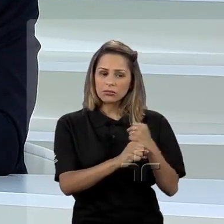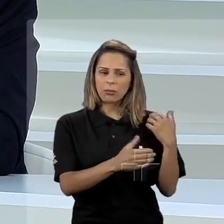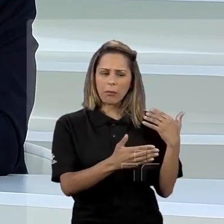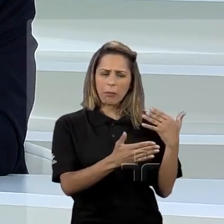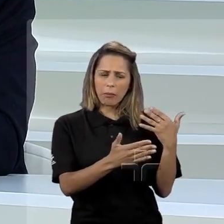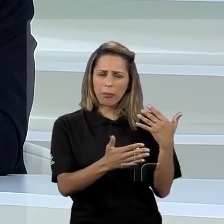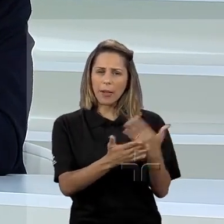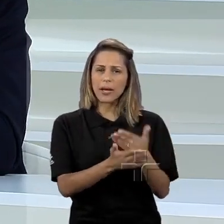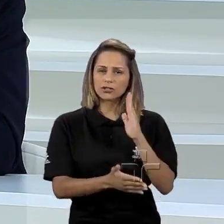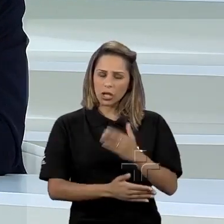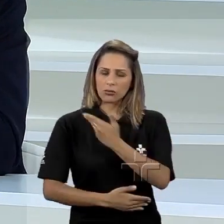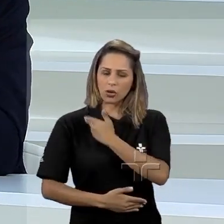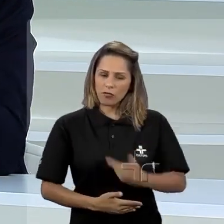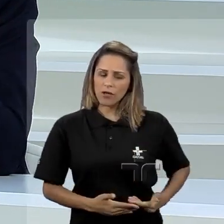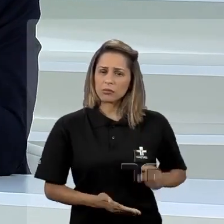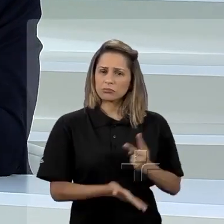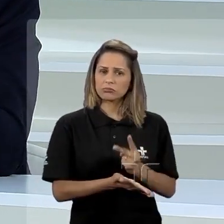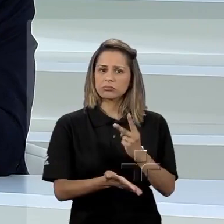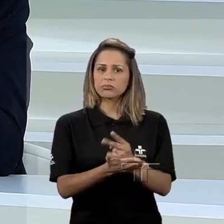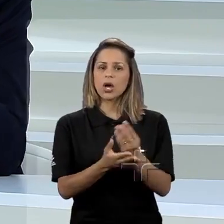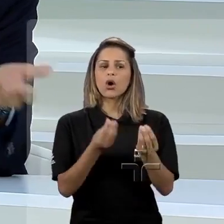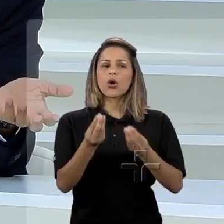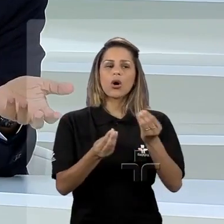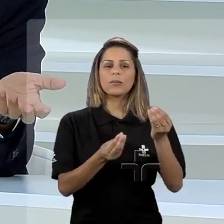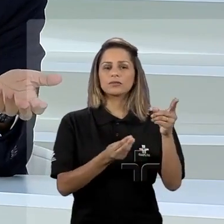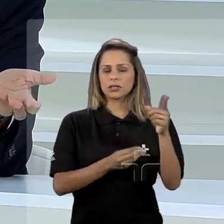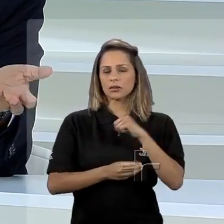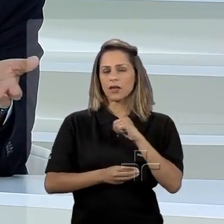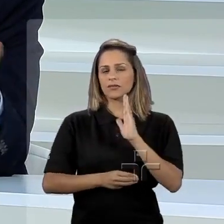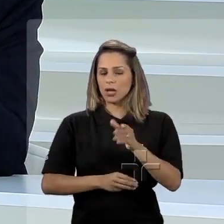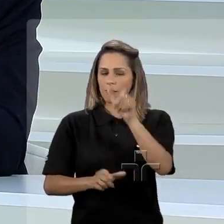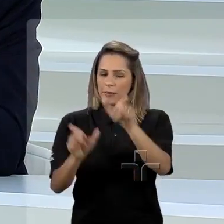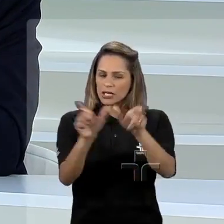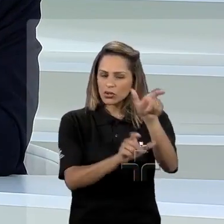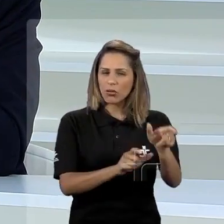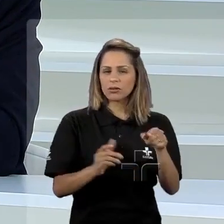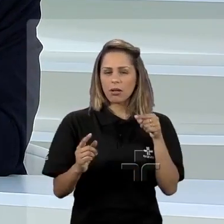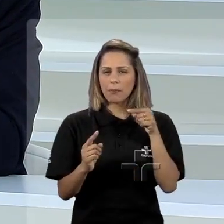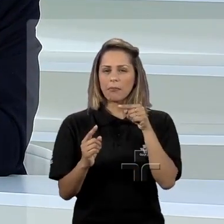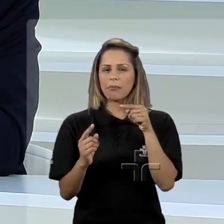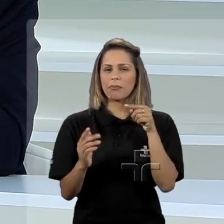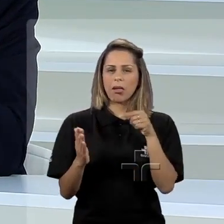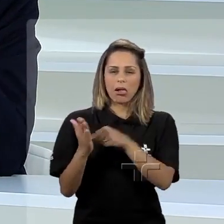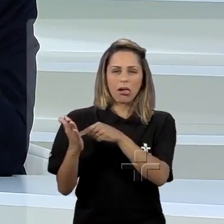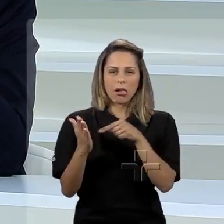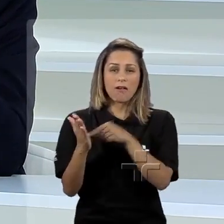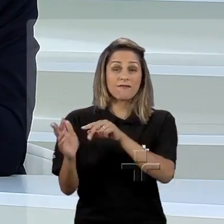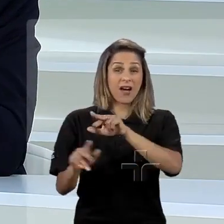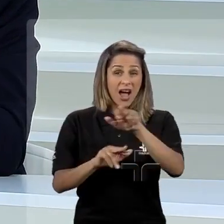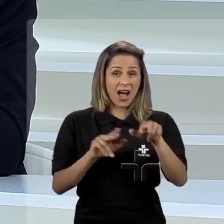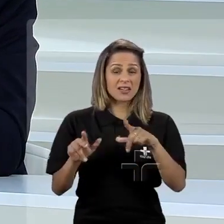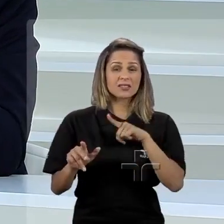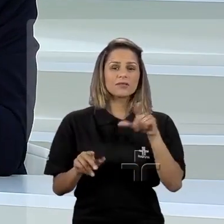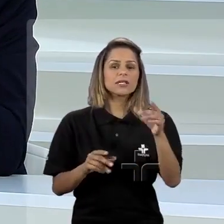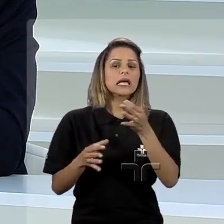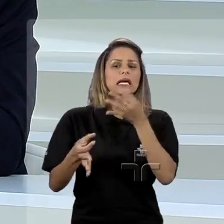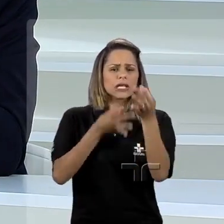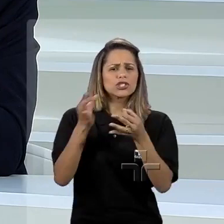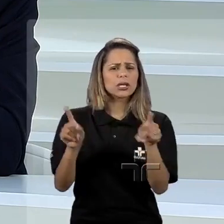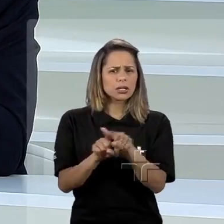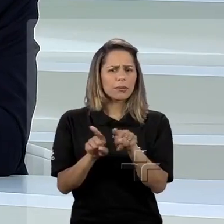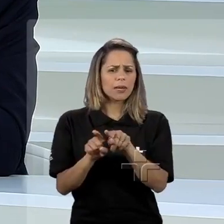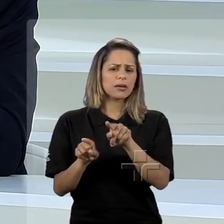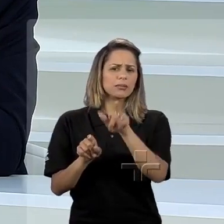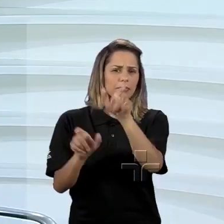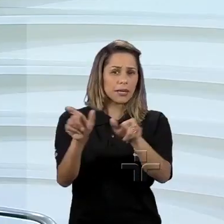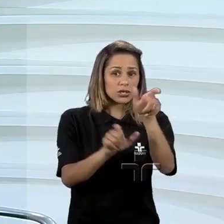a partir das pessoas que foram indicadas principalmente pelo Geraldo Alckmin, que era ele quem estava no governo nos últimos anos. Que autocrítica é possível fazer em relação à